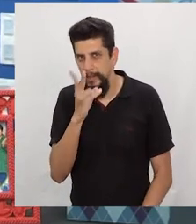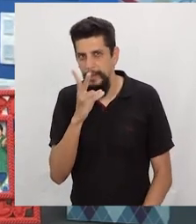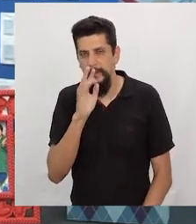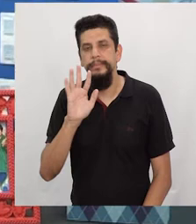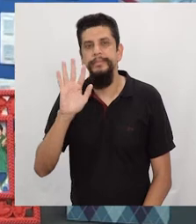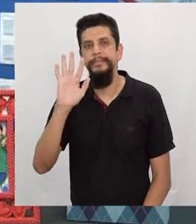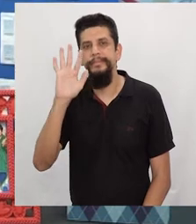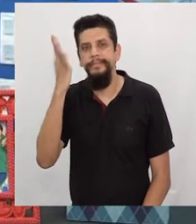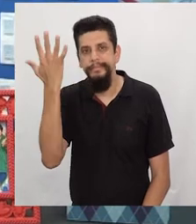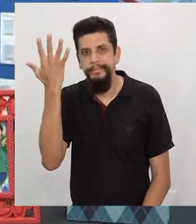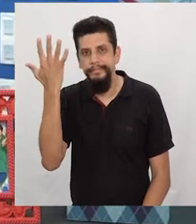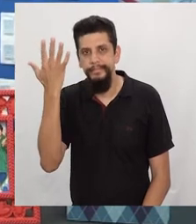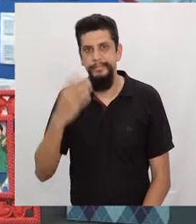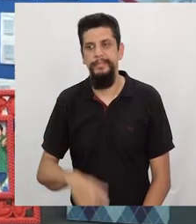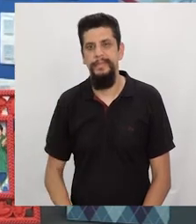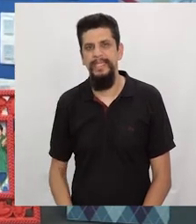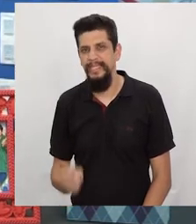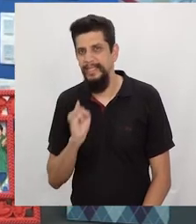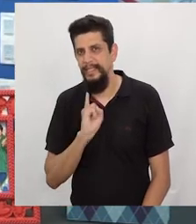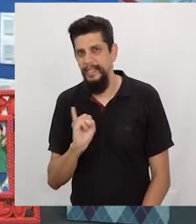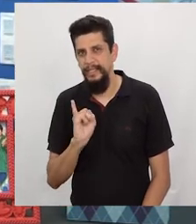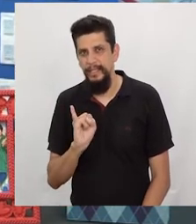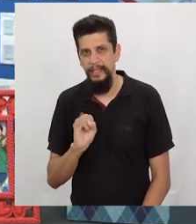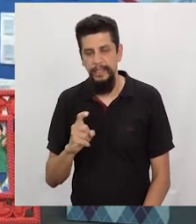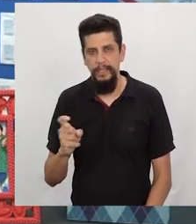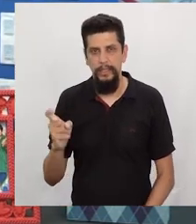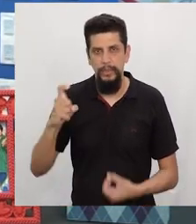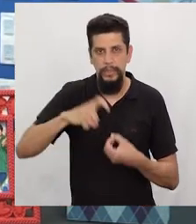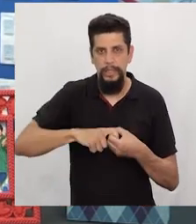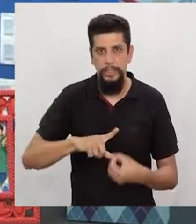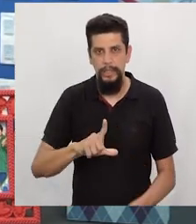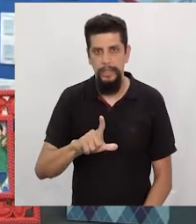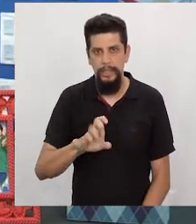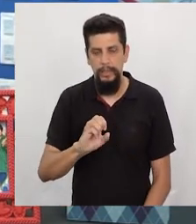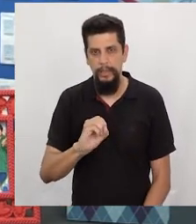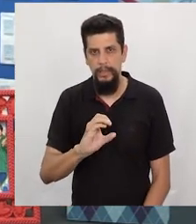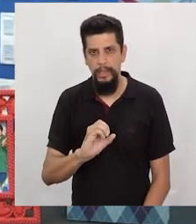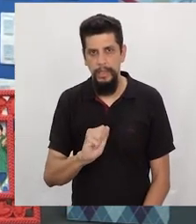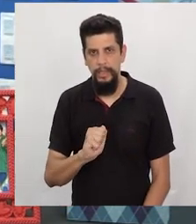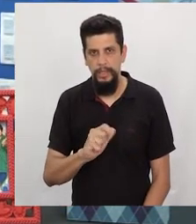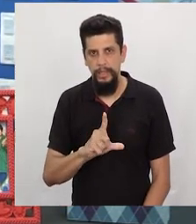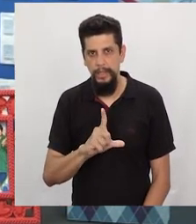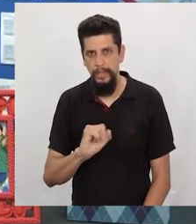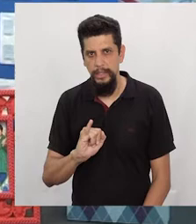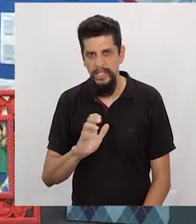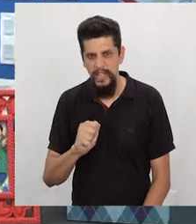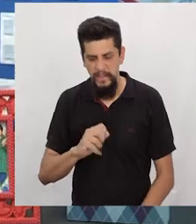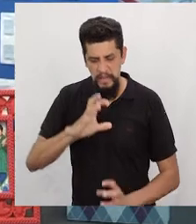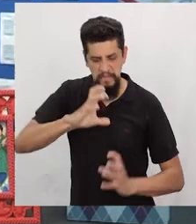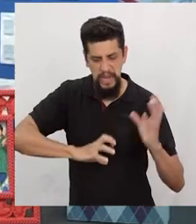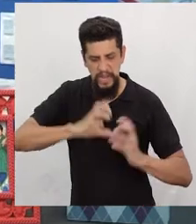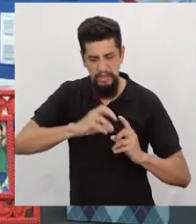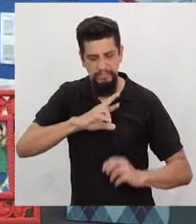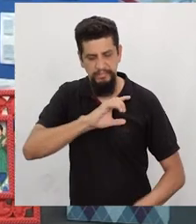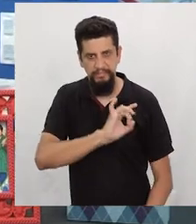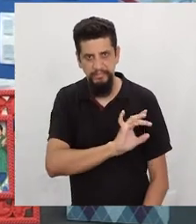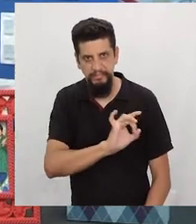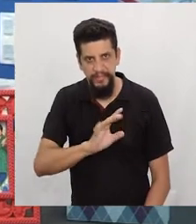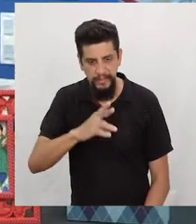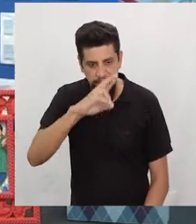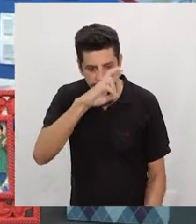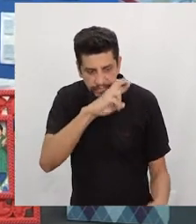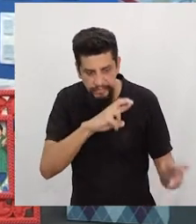vai acontecer? Será que a dona Leocádia vai brigar com os detetives? Será que ela vai